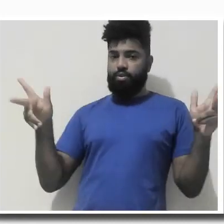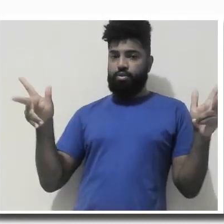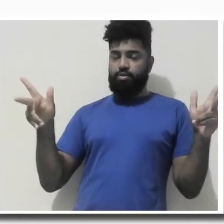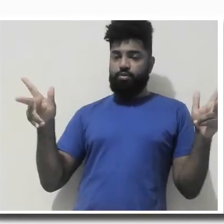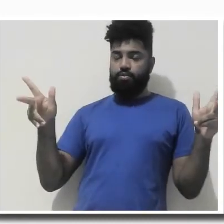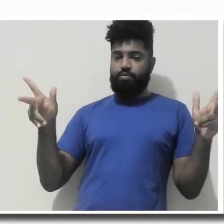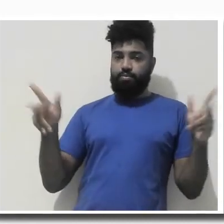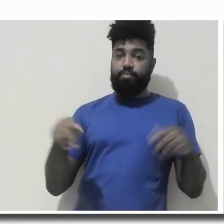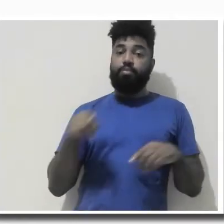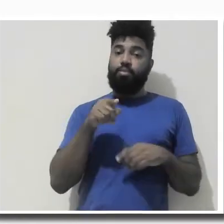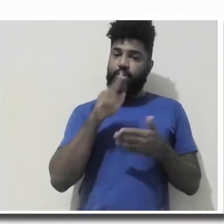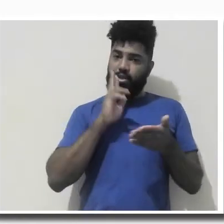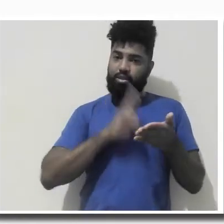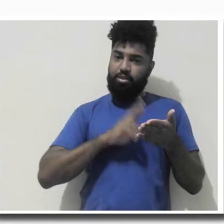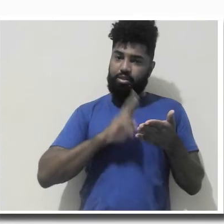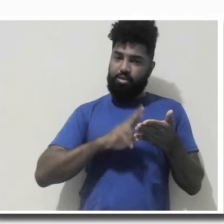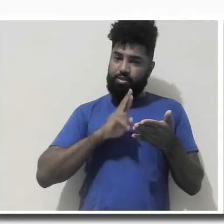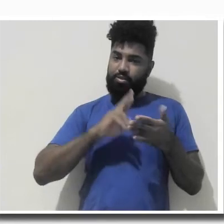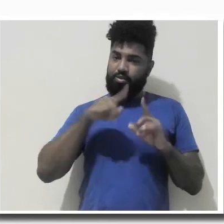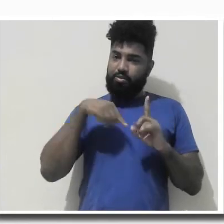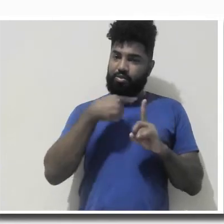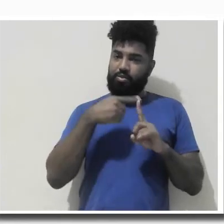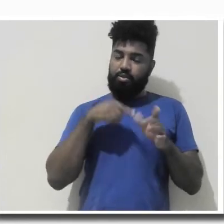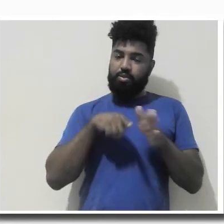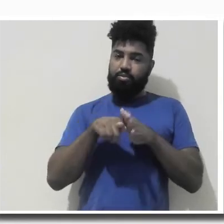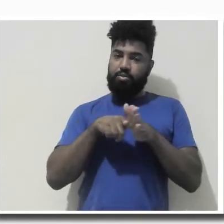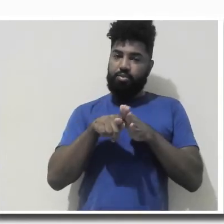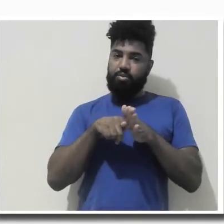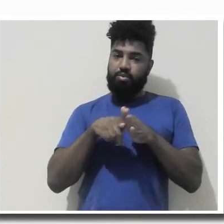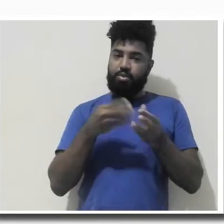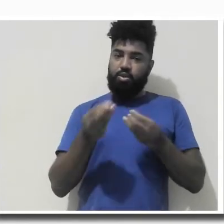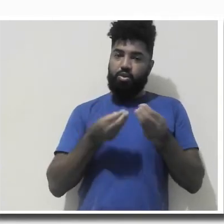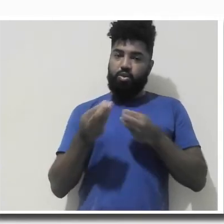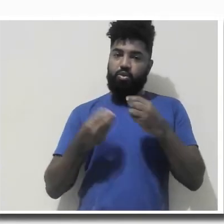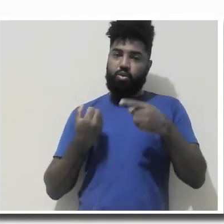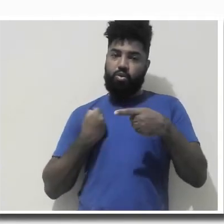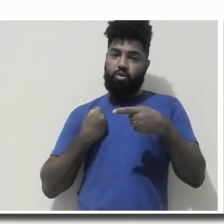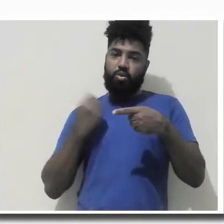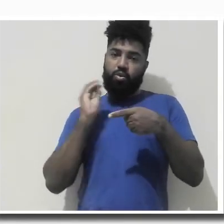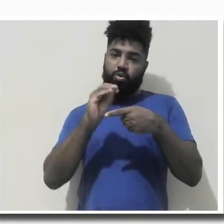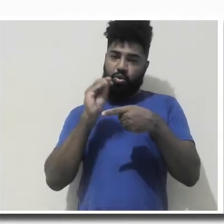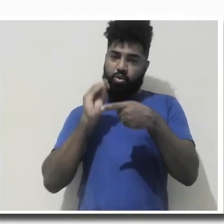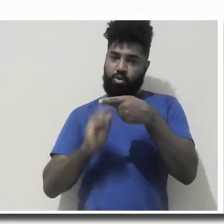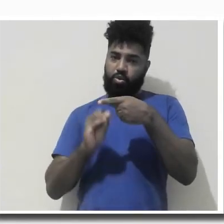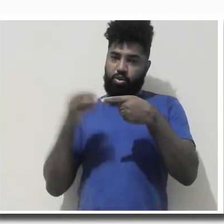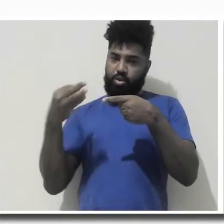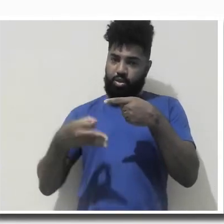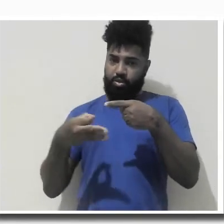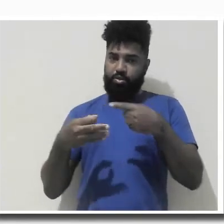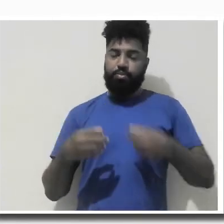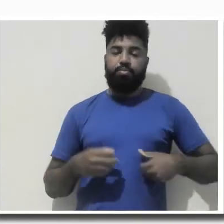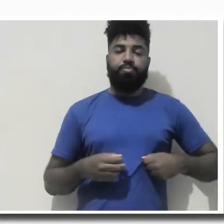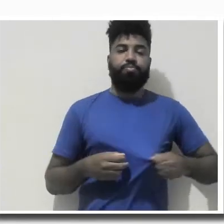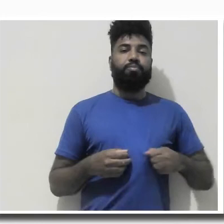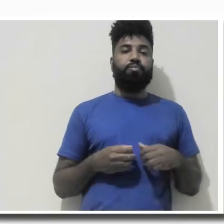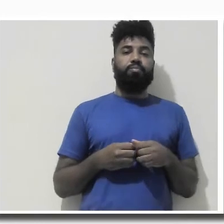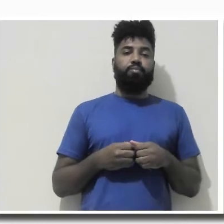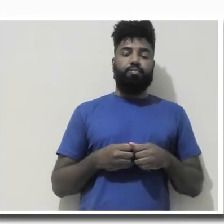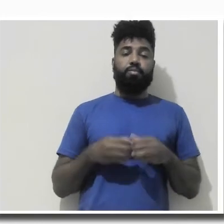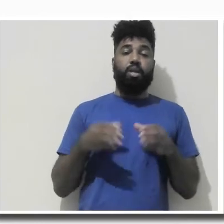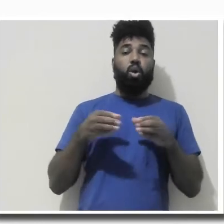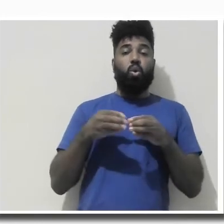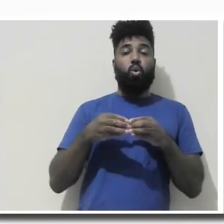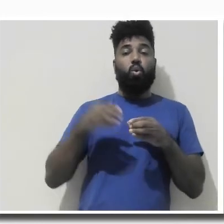fica como atividade extra a pesquisa sobre como fazer essa representação. E os números